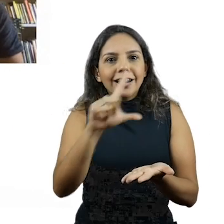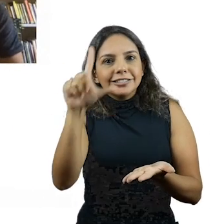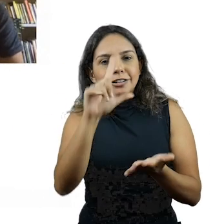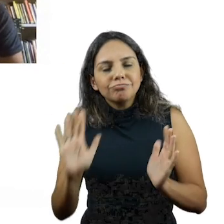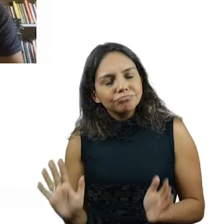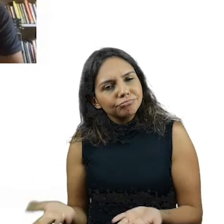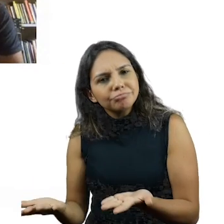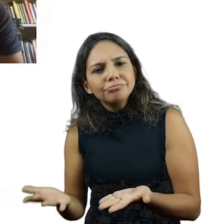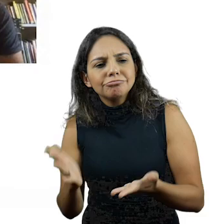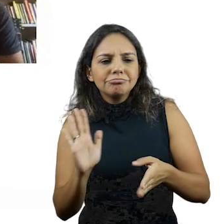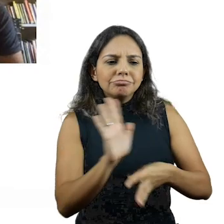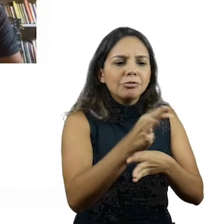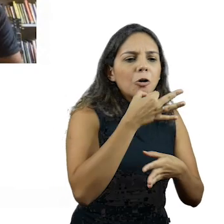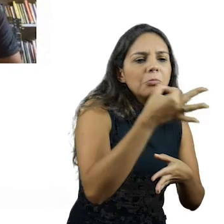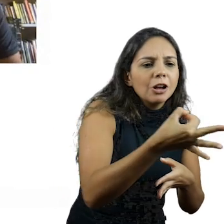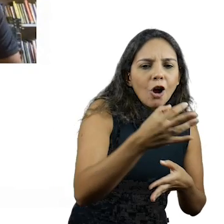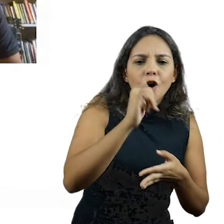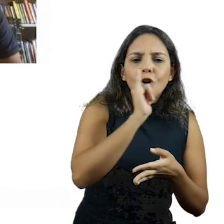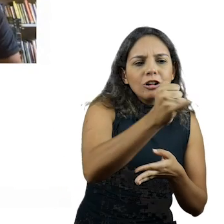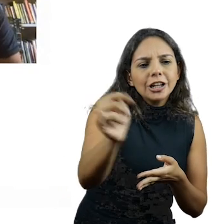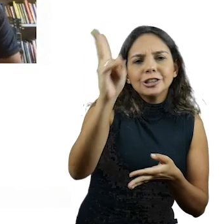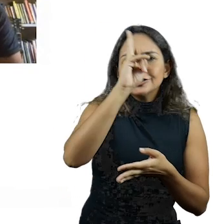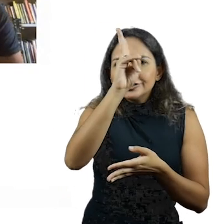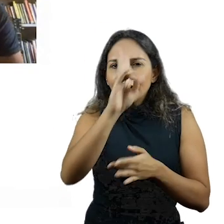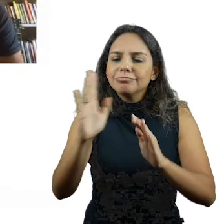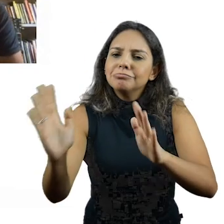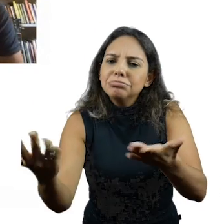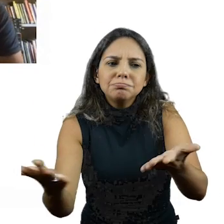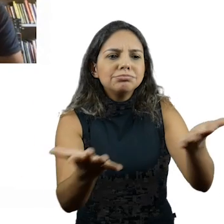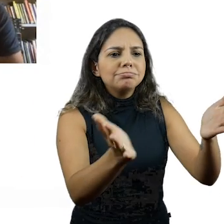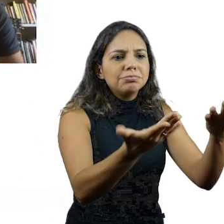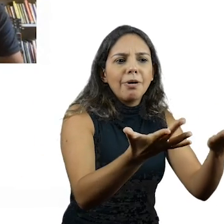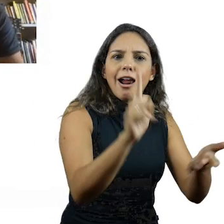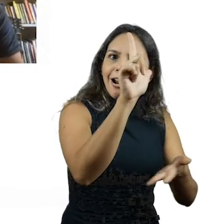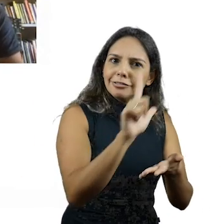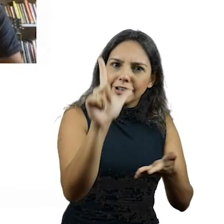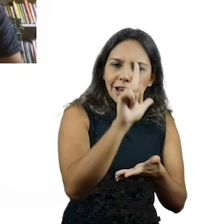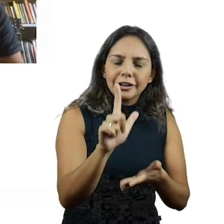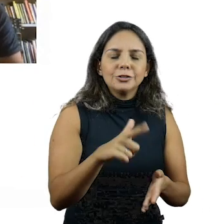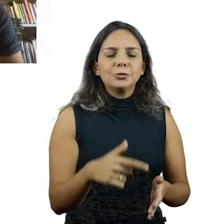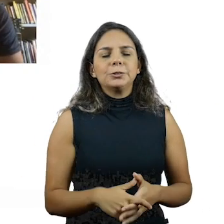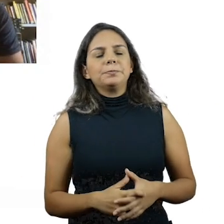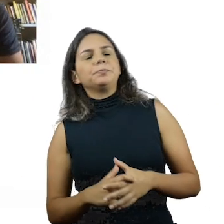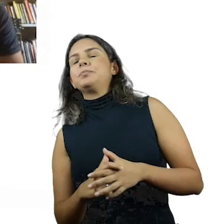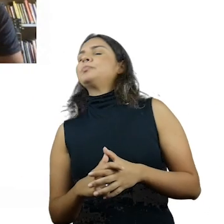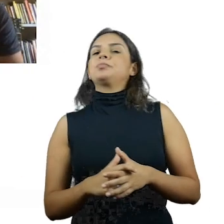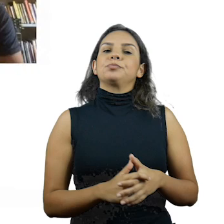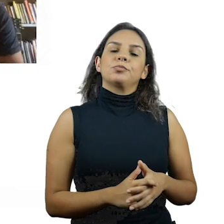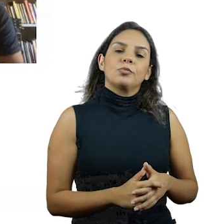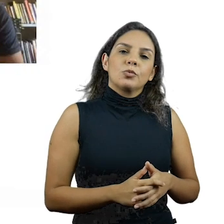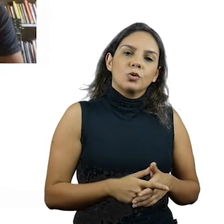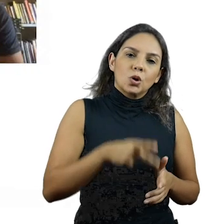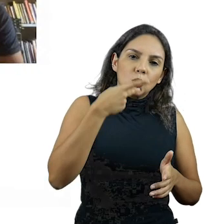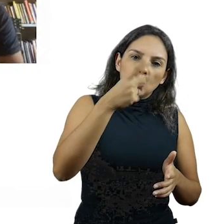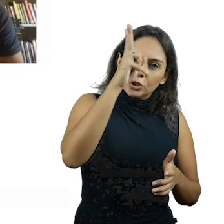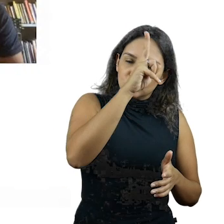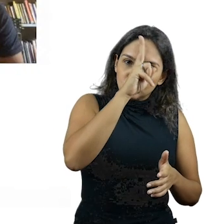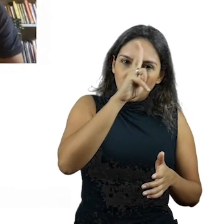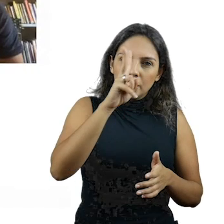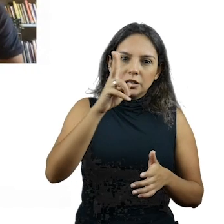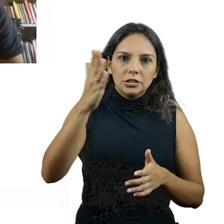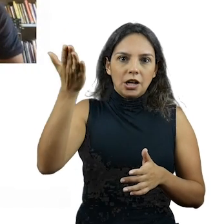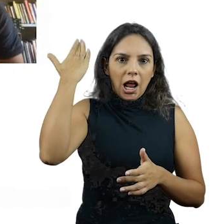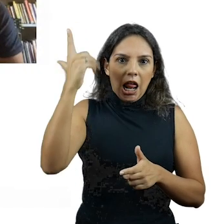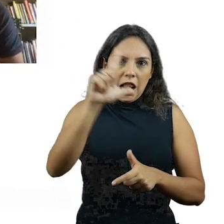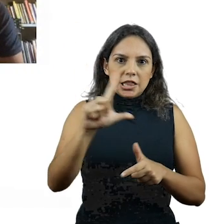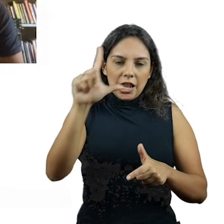nós vamos contando histórias, lendo os nossos livros, eu toco, né, em algumas ocasiões, conto casos de pessoas que foram